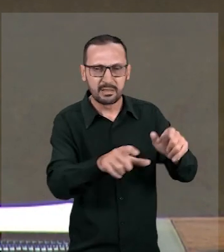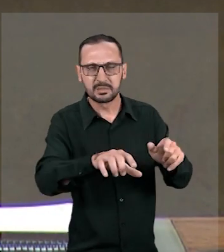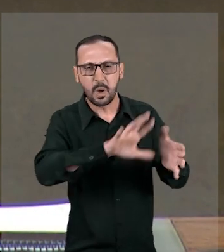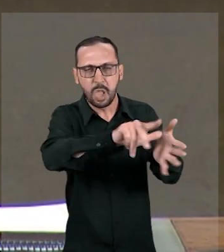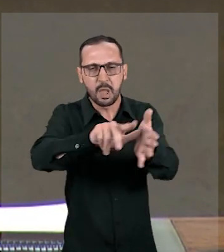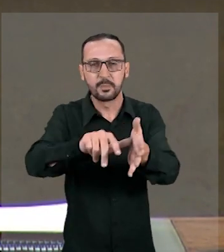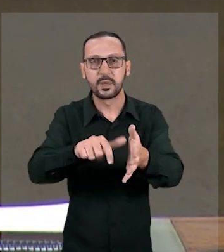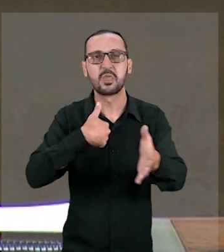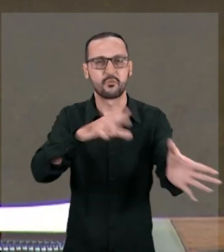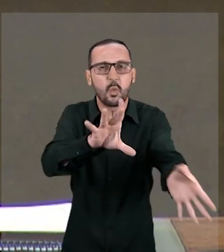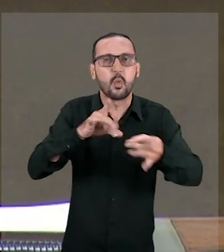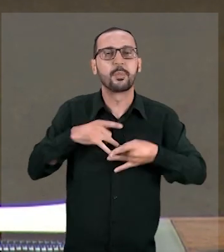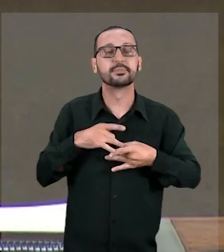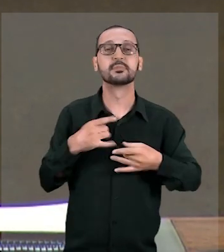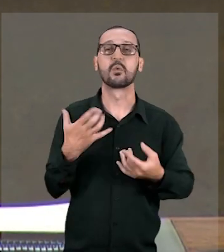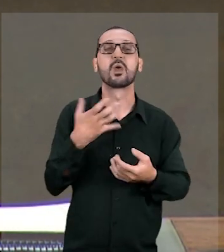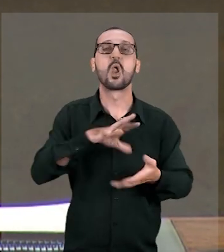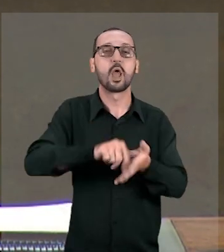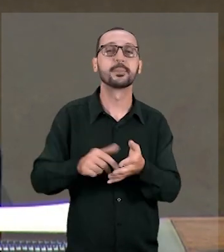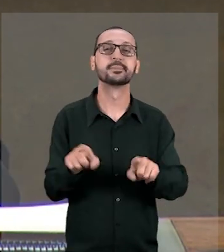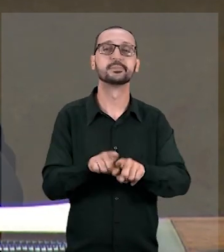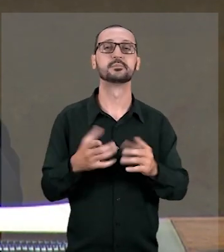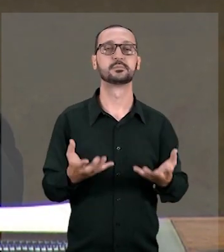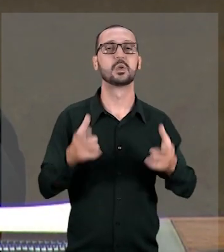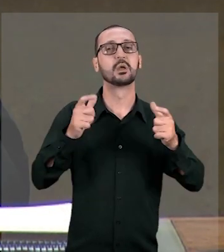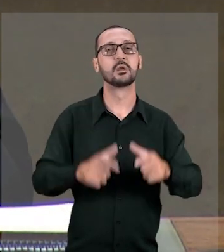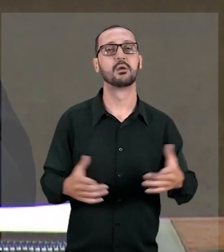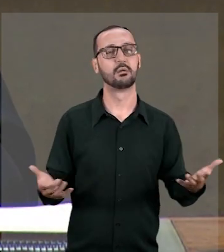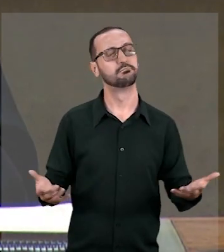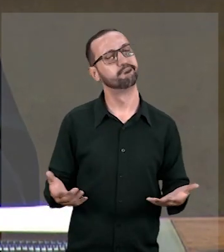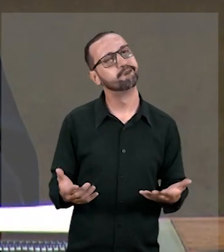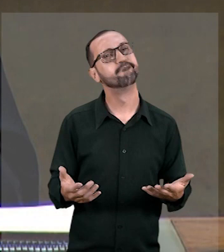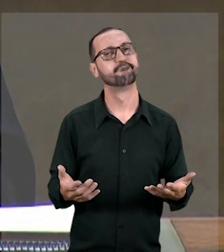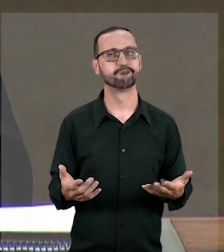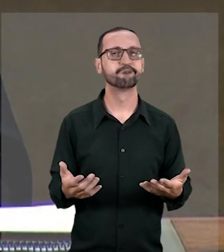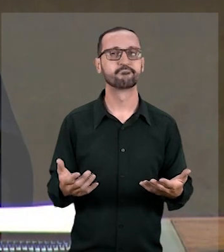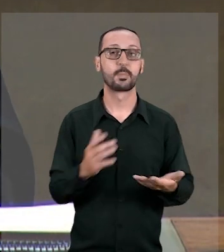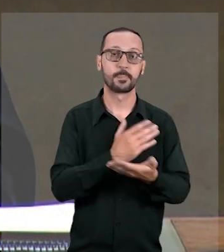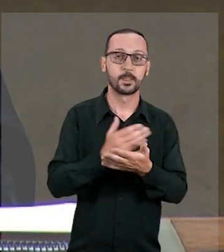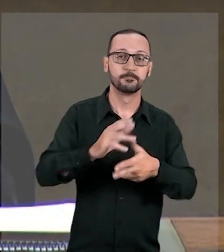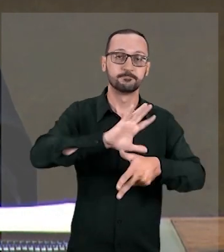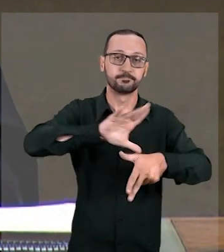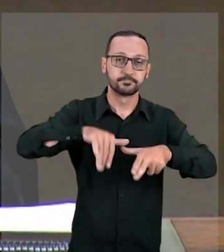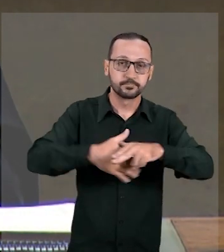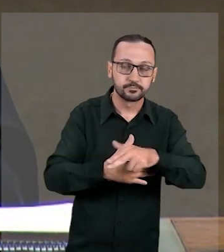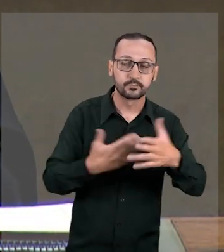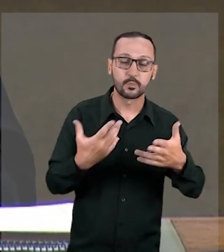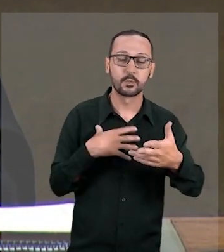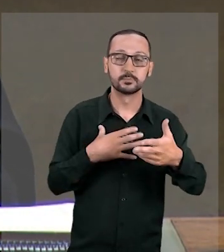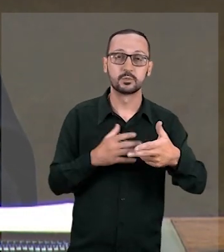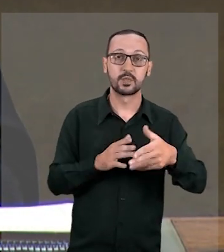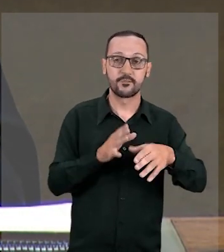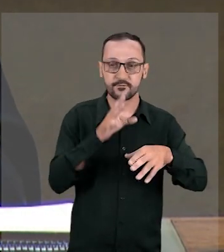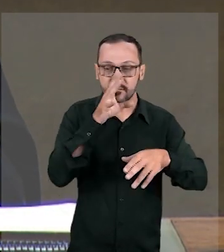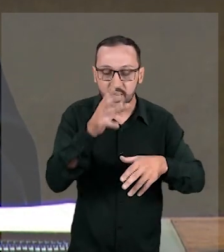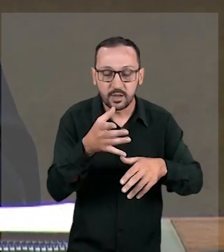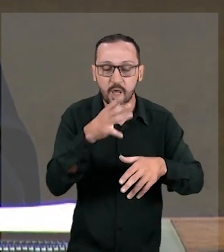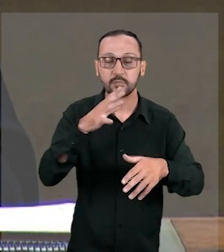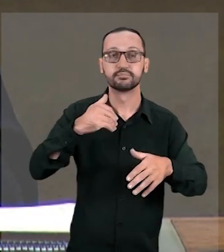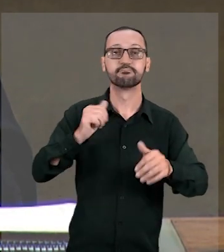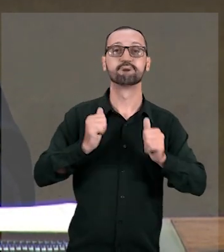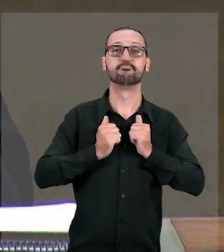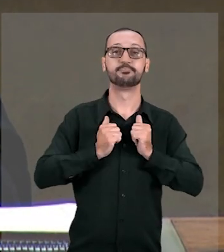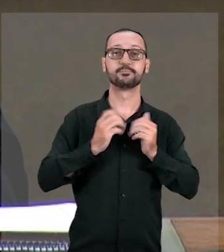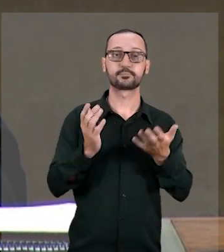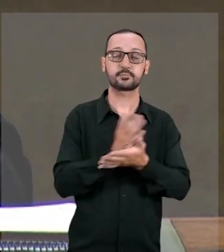roubando. E aí você cria um ambiente em que corrupção ativa, corrupção passiva, fraude